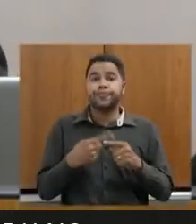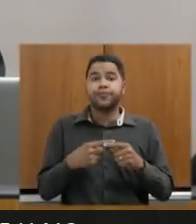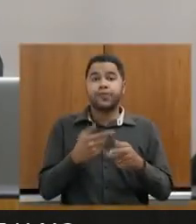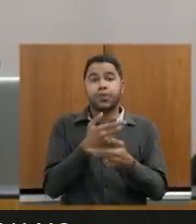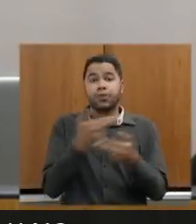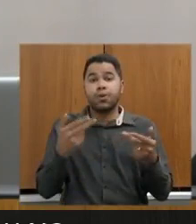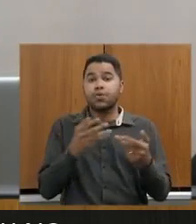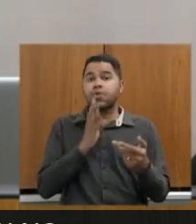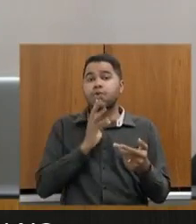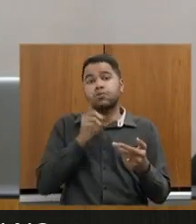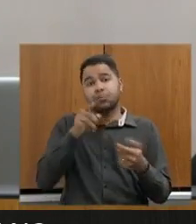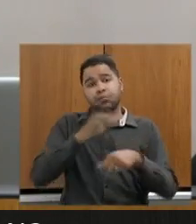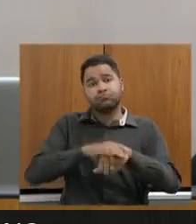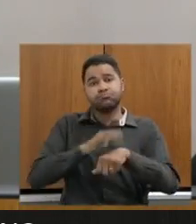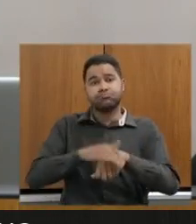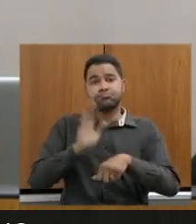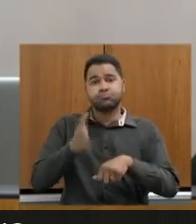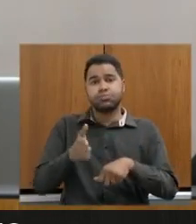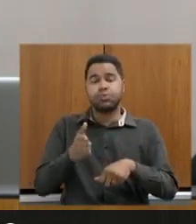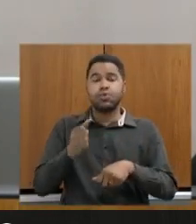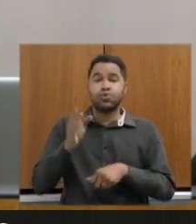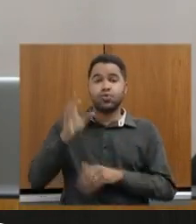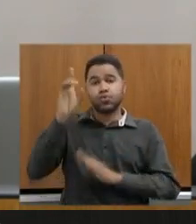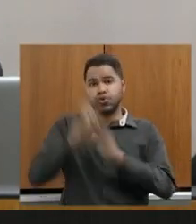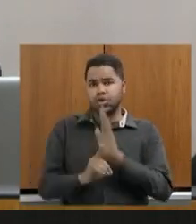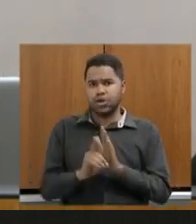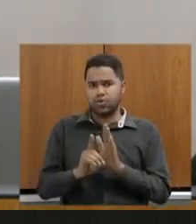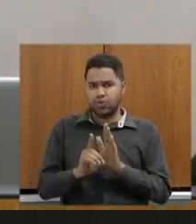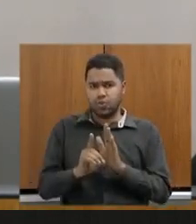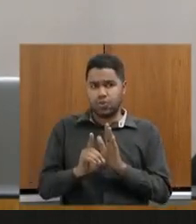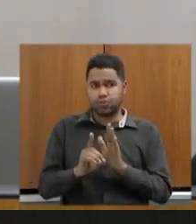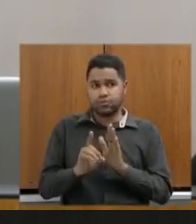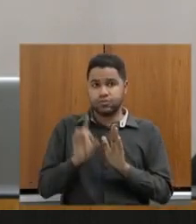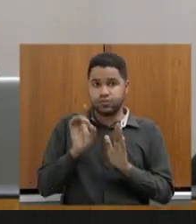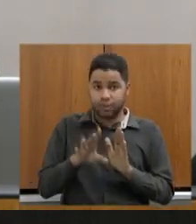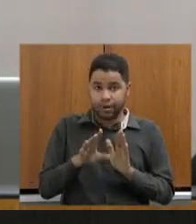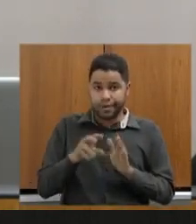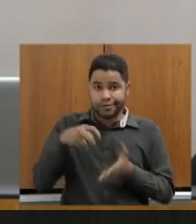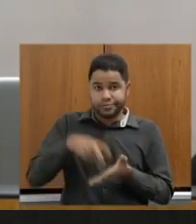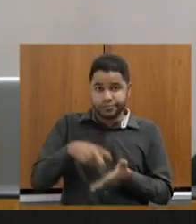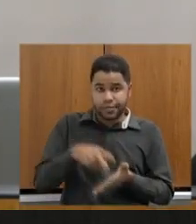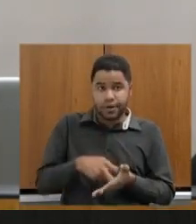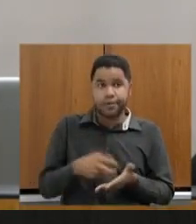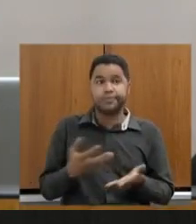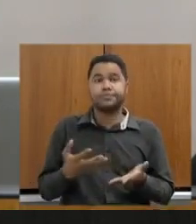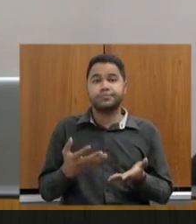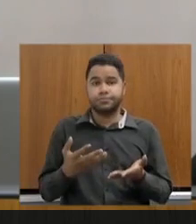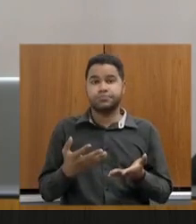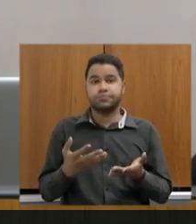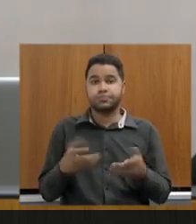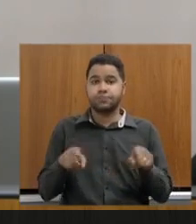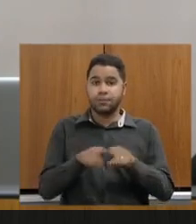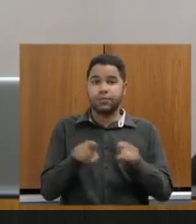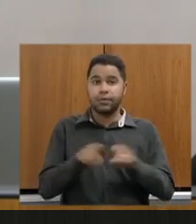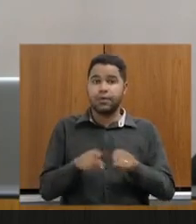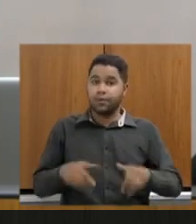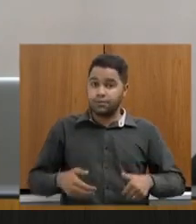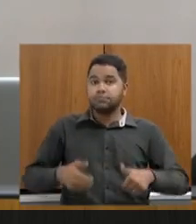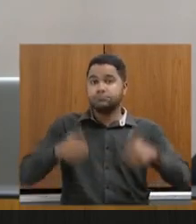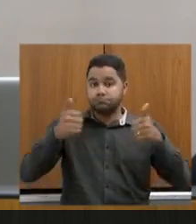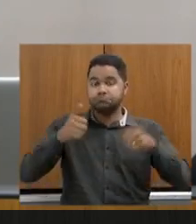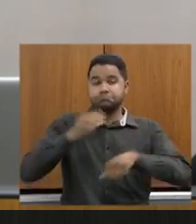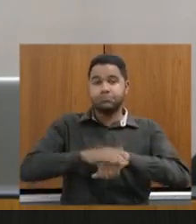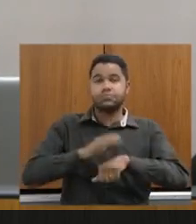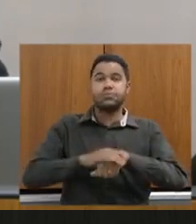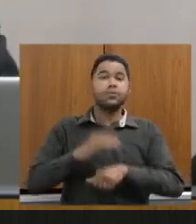por causa do conhecimento só tem do direito né E não é só do Direito Penal Aqui é realçada aqui